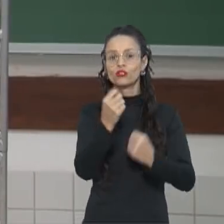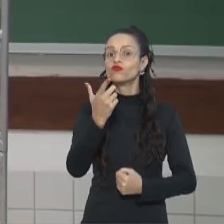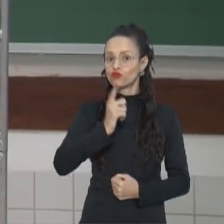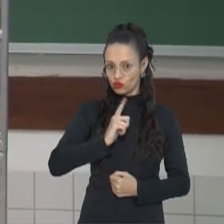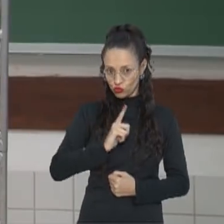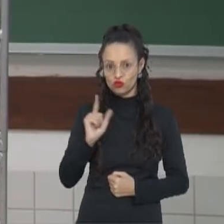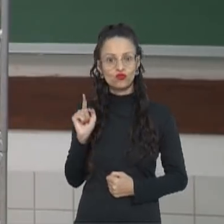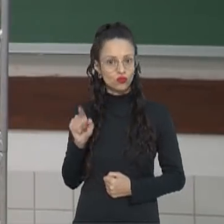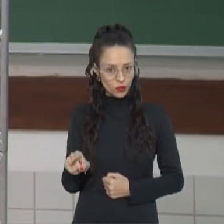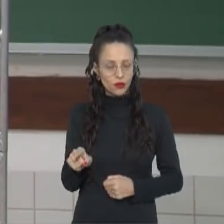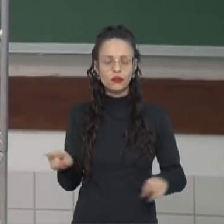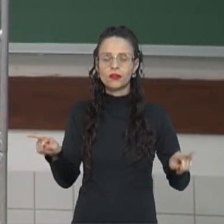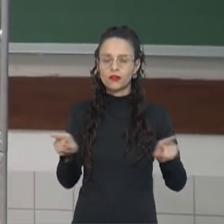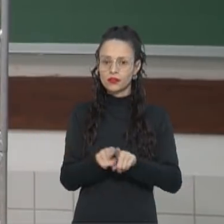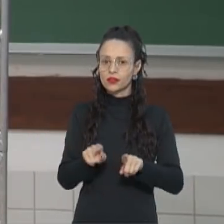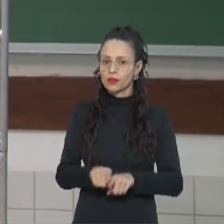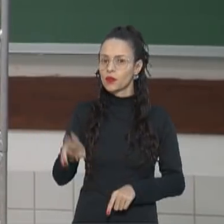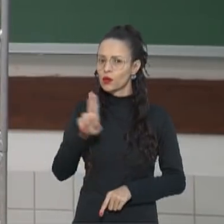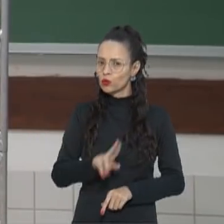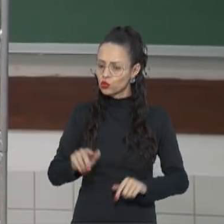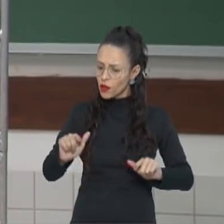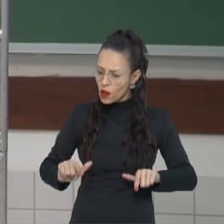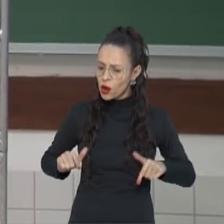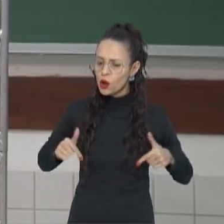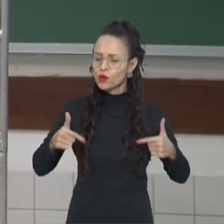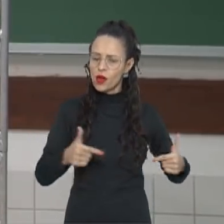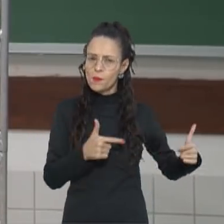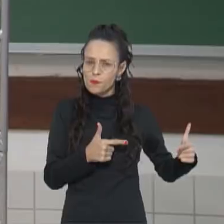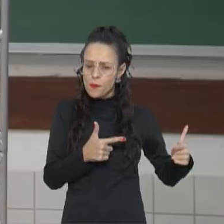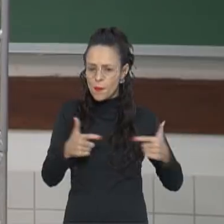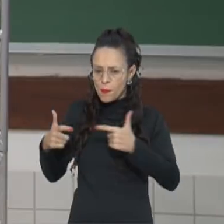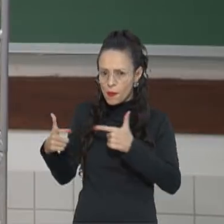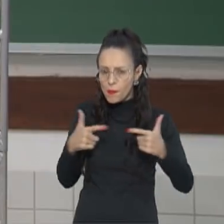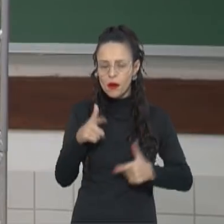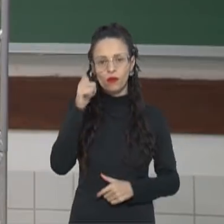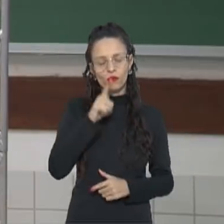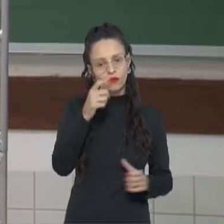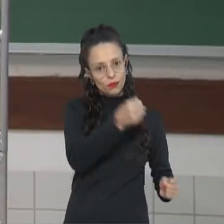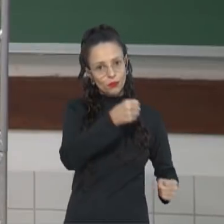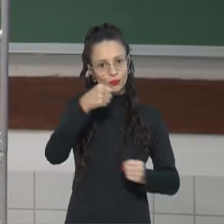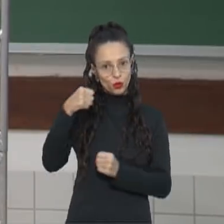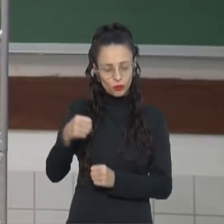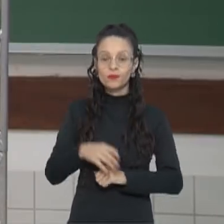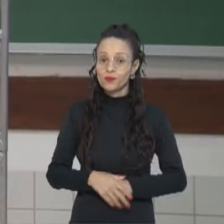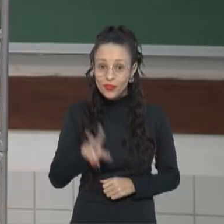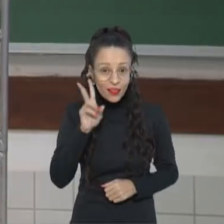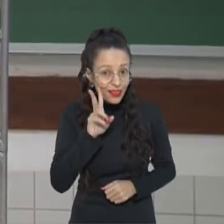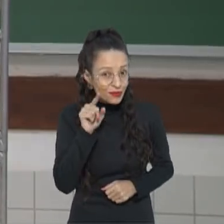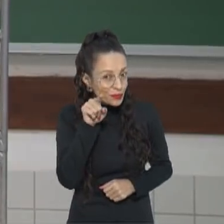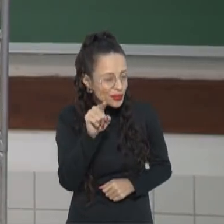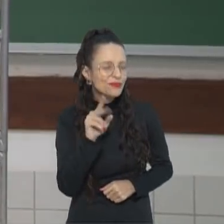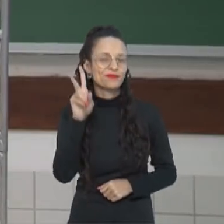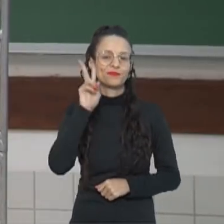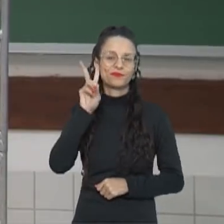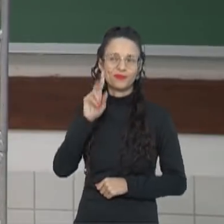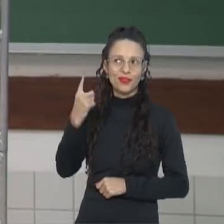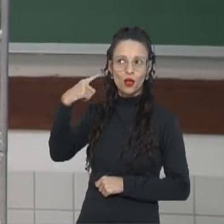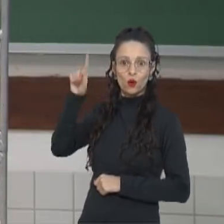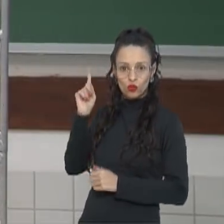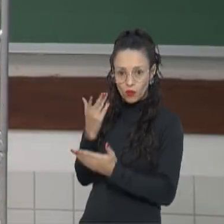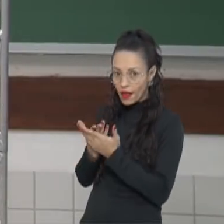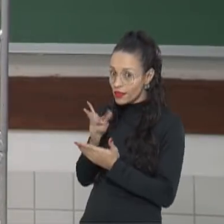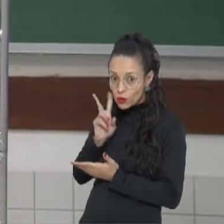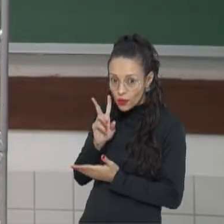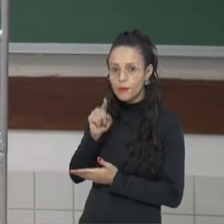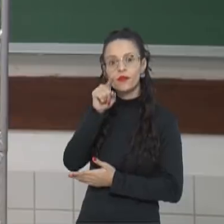população e o uso da luta armada para chegar ao poder. Relembrou sua última aula? Isso aí? Não lembra? Volta e